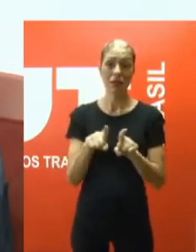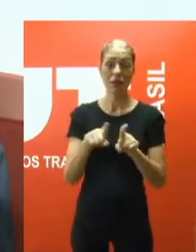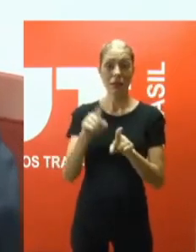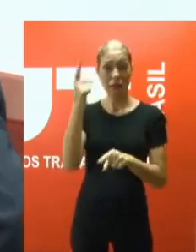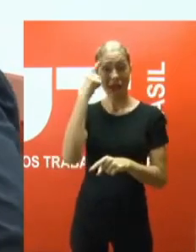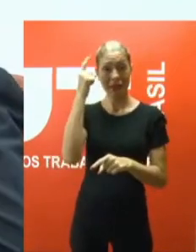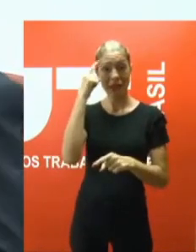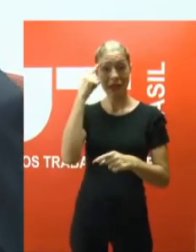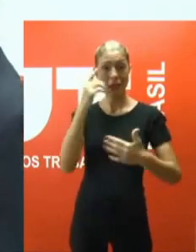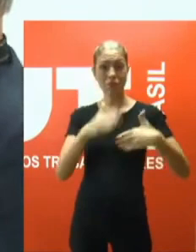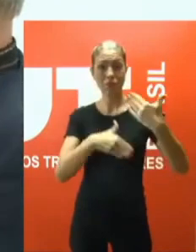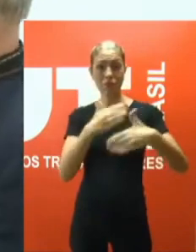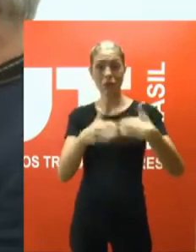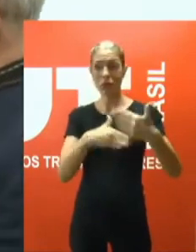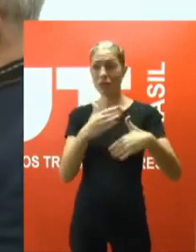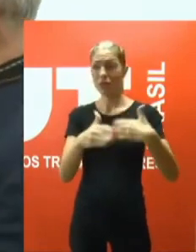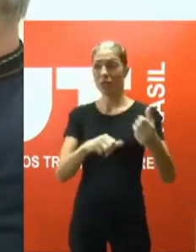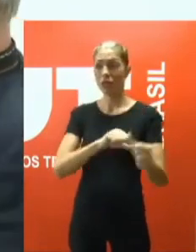da Previdência,